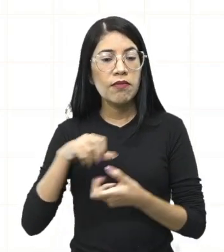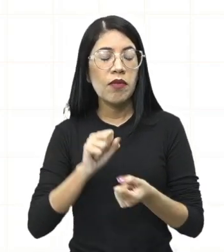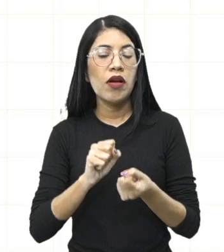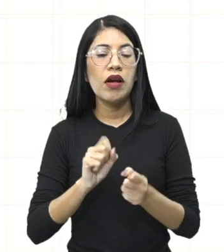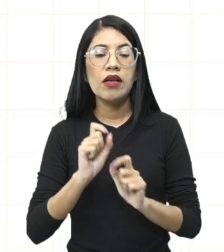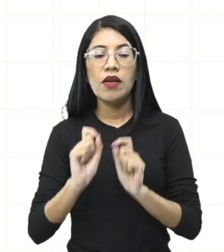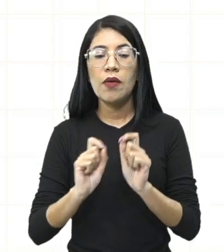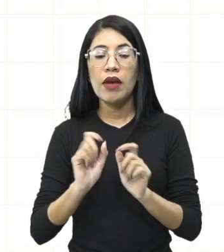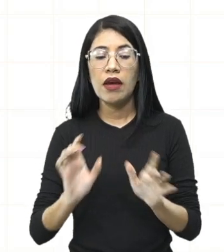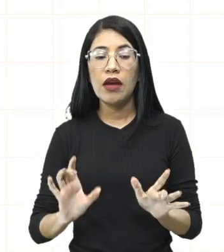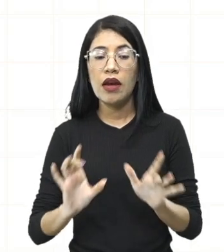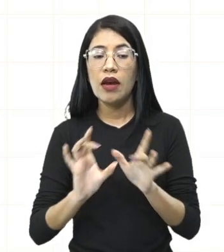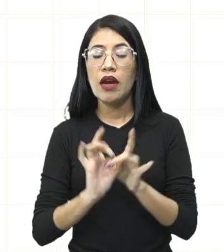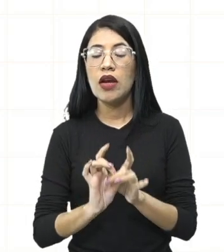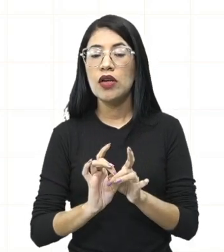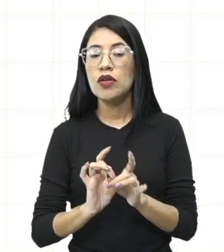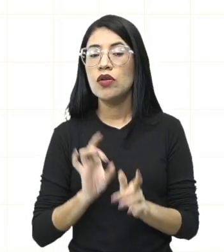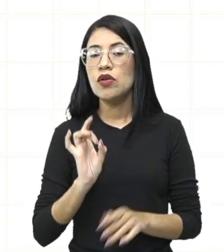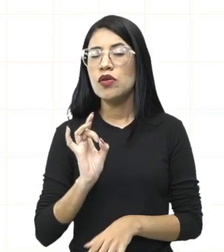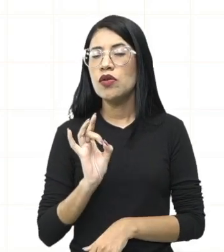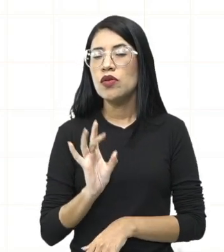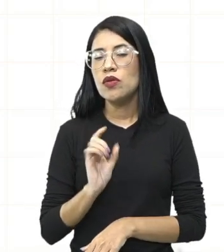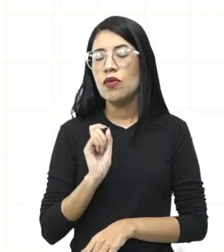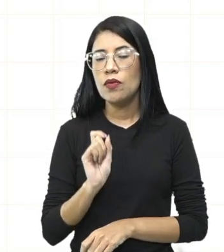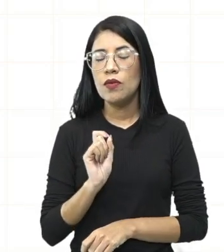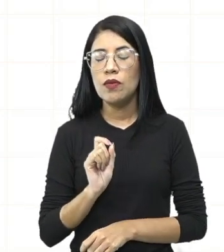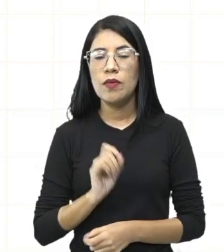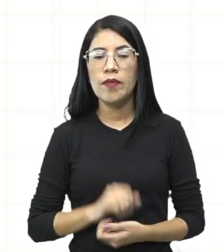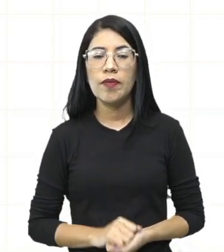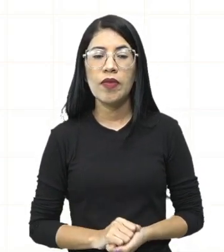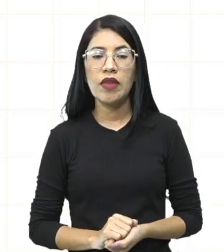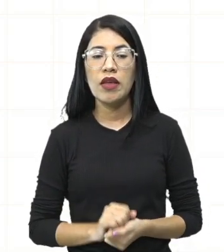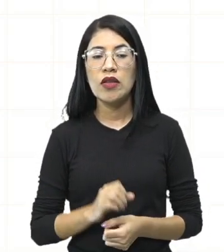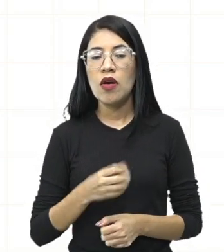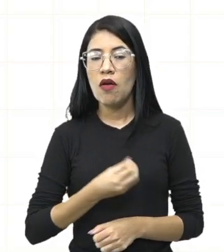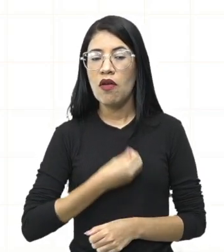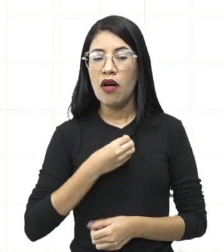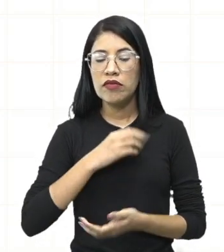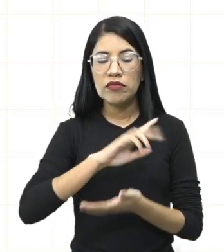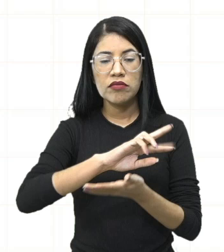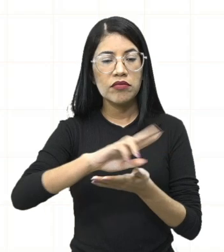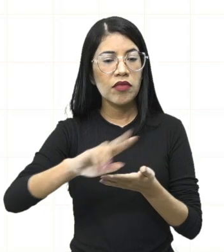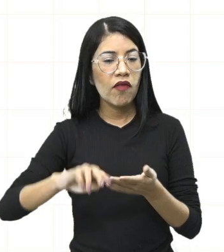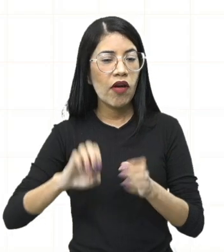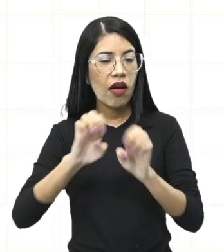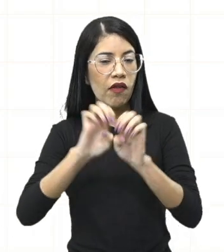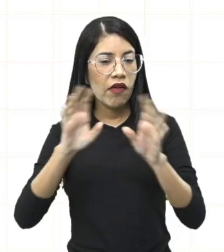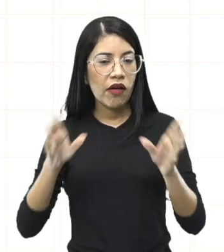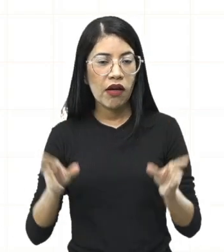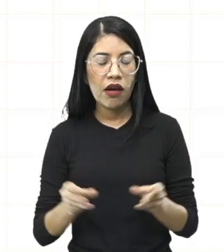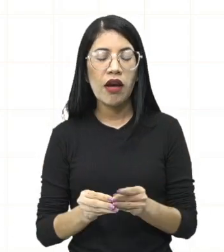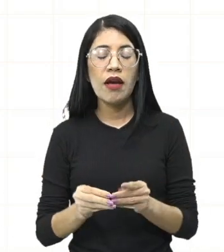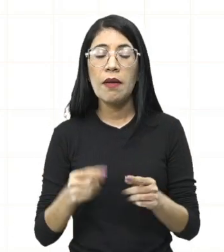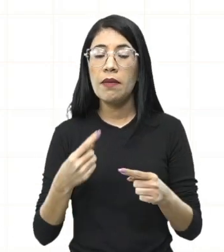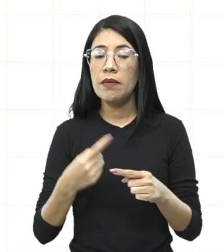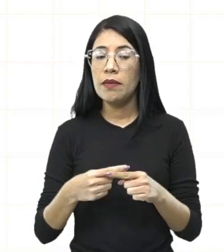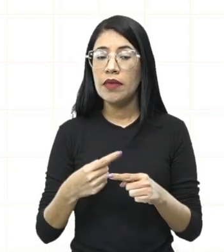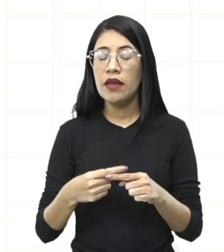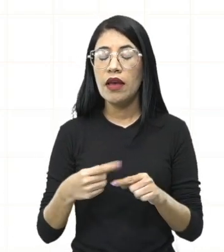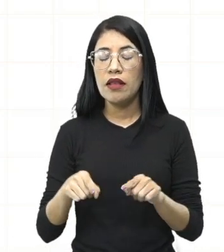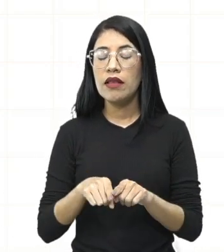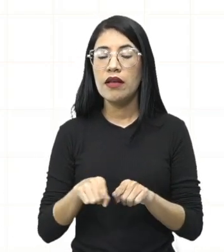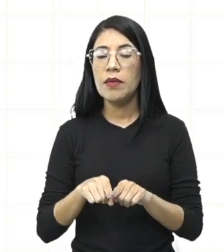não está aliada apenas, né, à questão da biodiversidade, dos ecossistemas, mas a gente tem